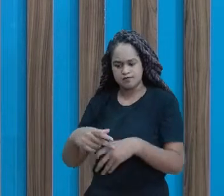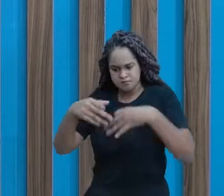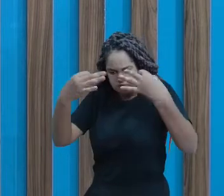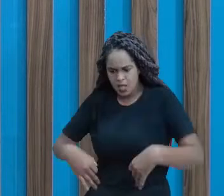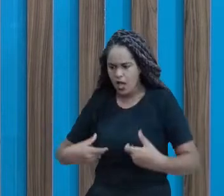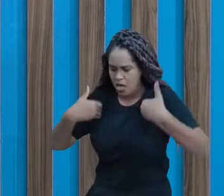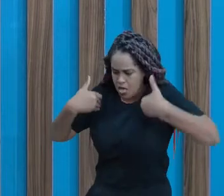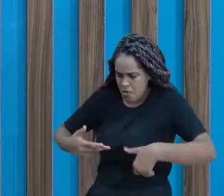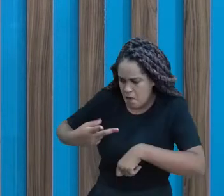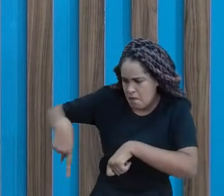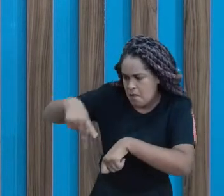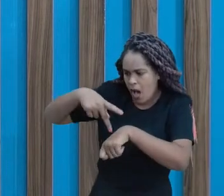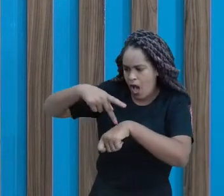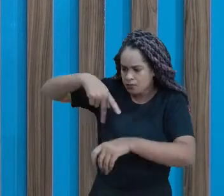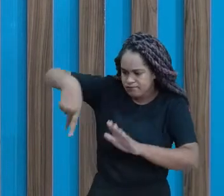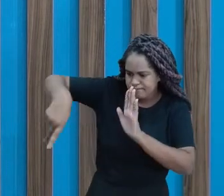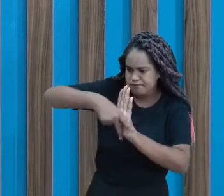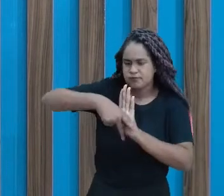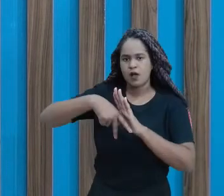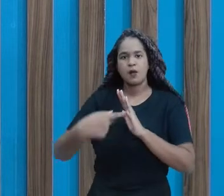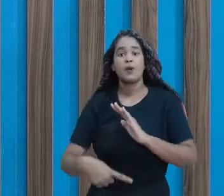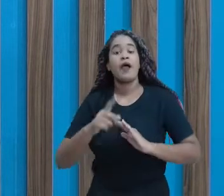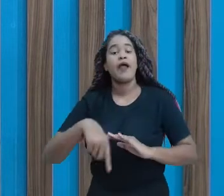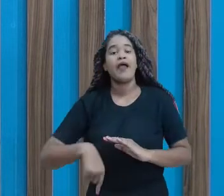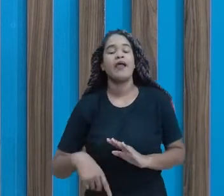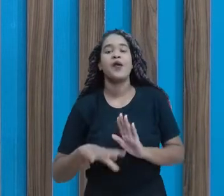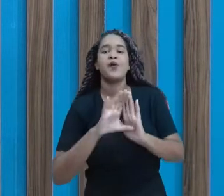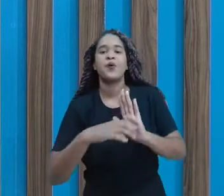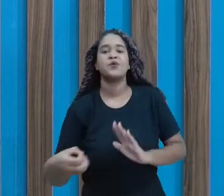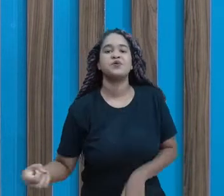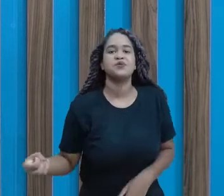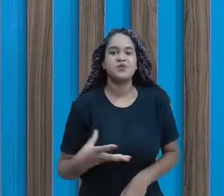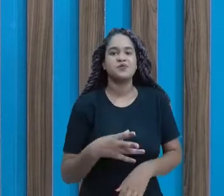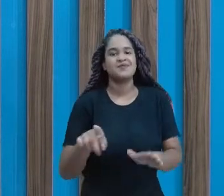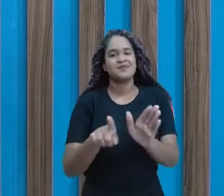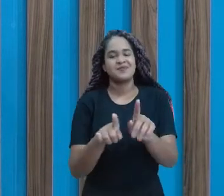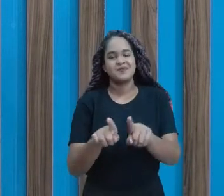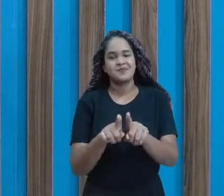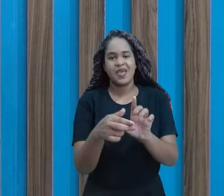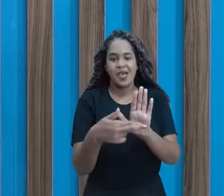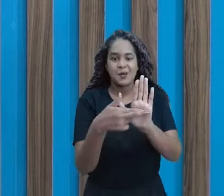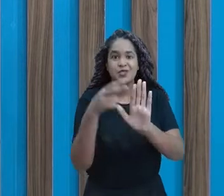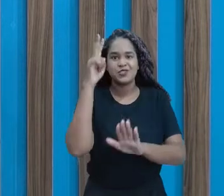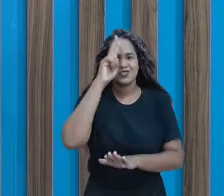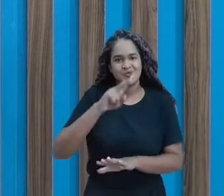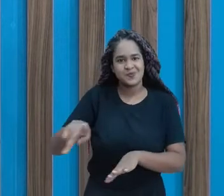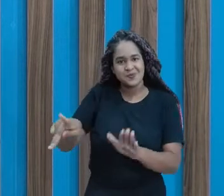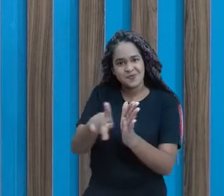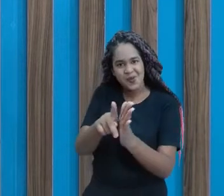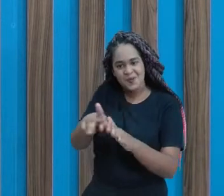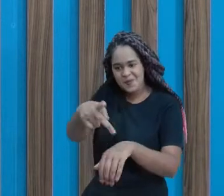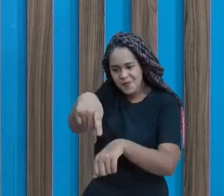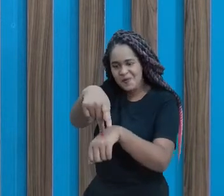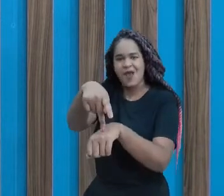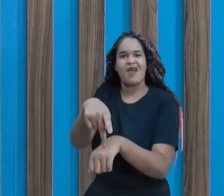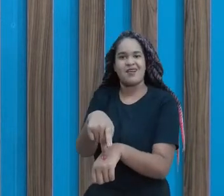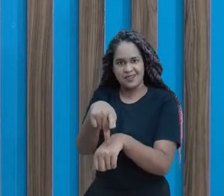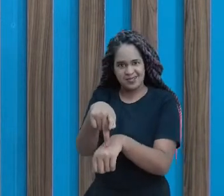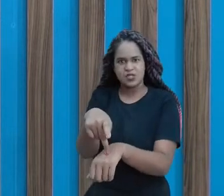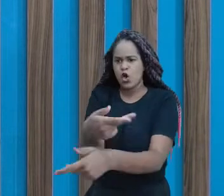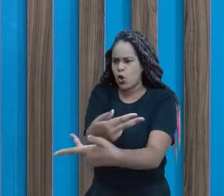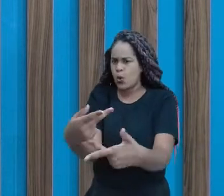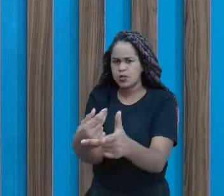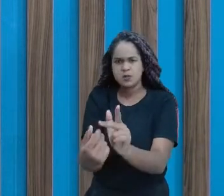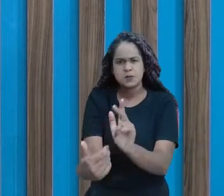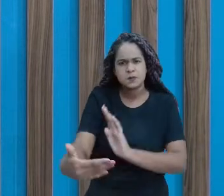nações. Pós-Revolução Francesa, isso é um conceito novo. Então, eles vão também representar a história do país, os grandes momentos. O